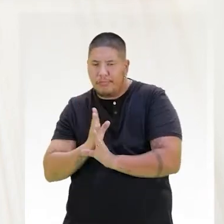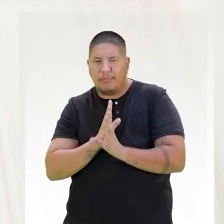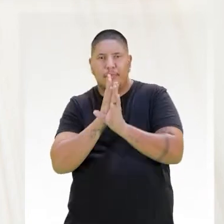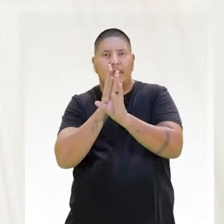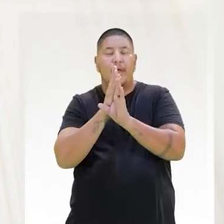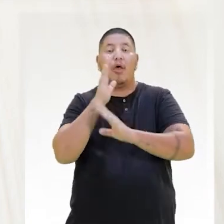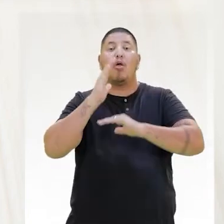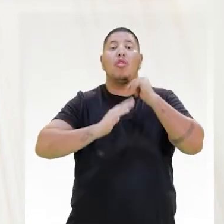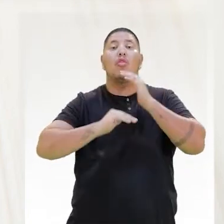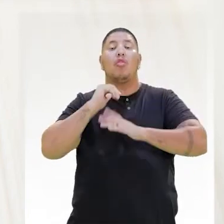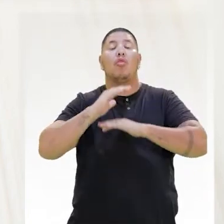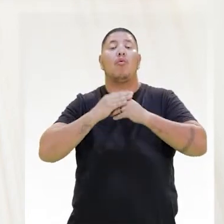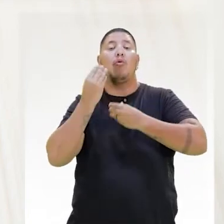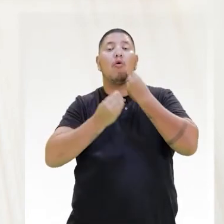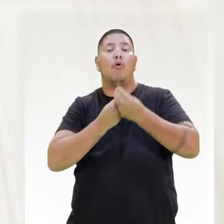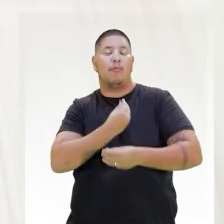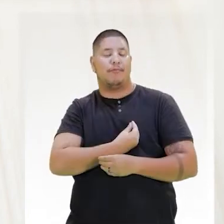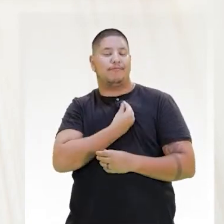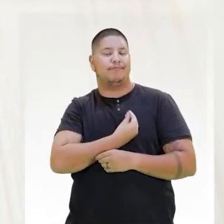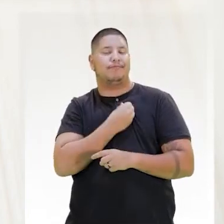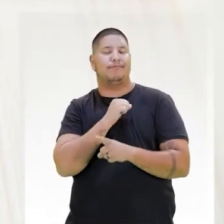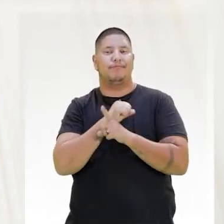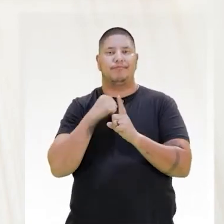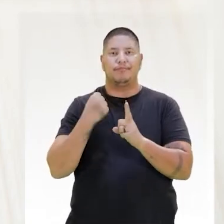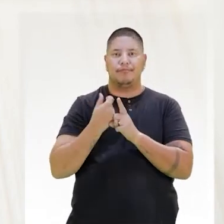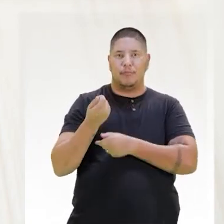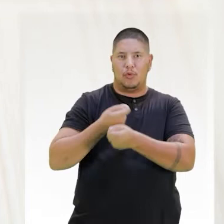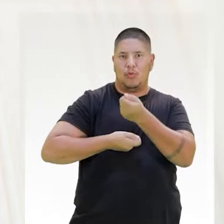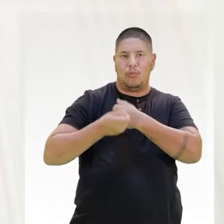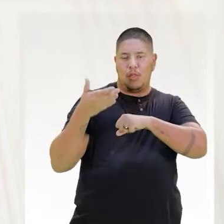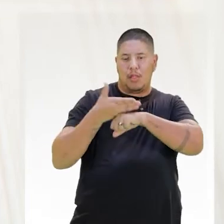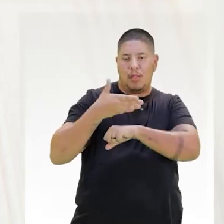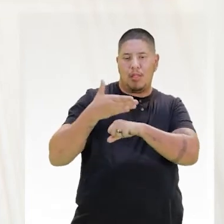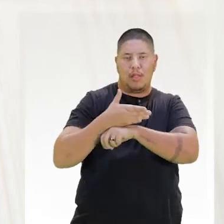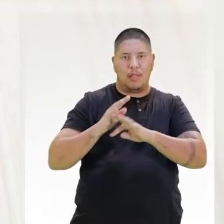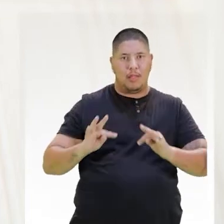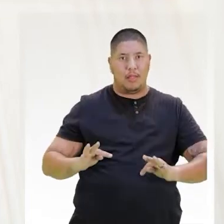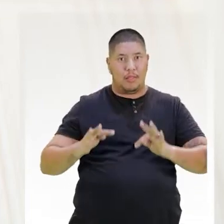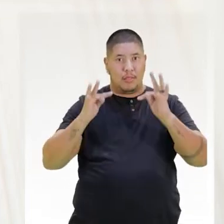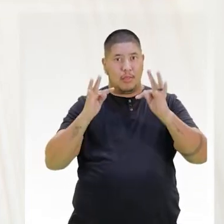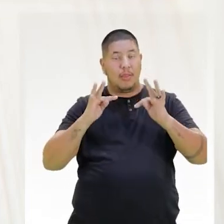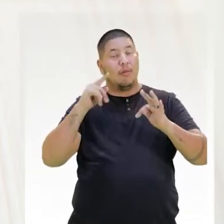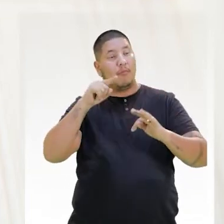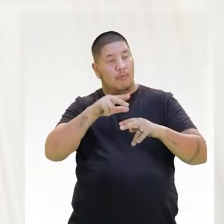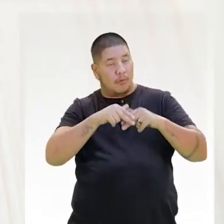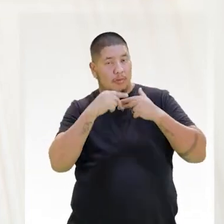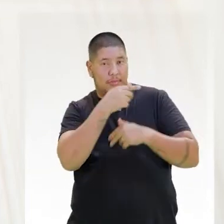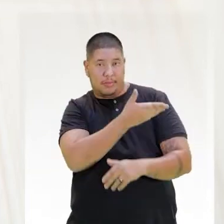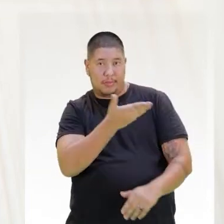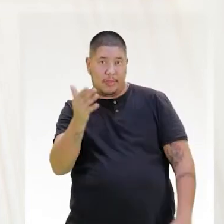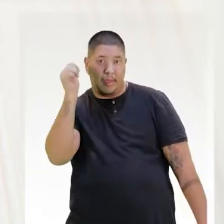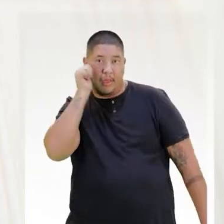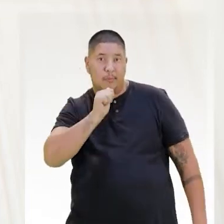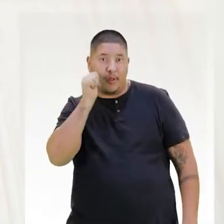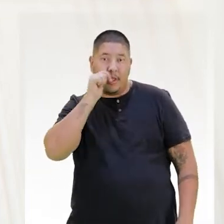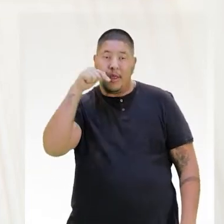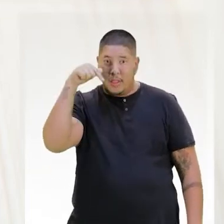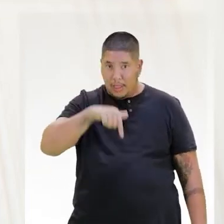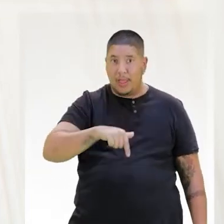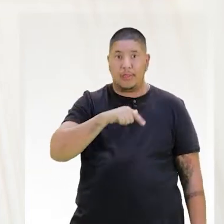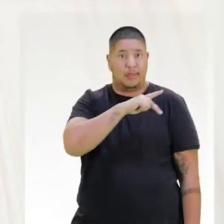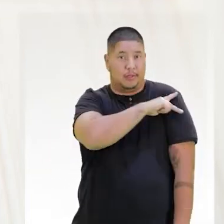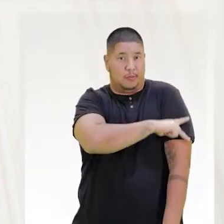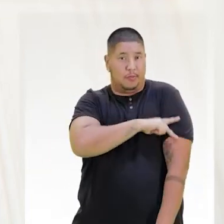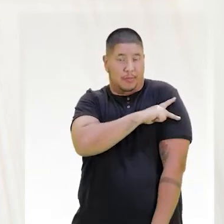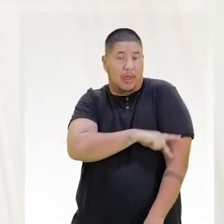inédito, sobre as condições sociais, econômicas e de acesso à tecnologia por parte dessas mulheres aqui no Pará e também